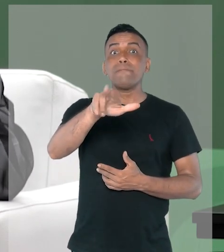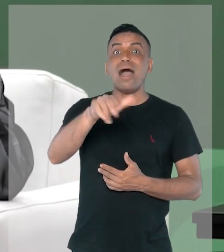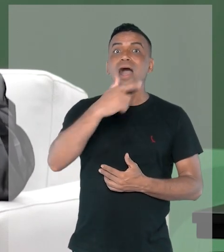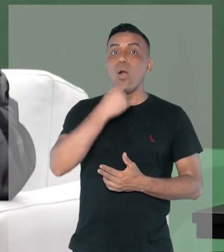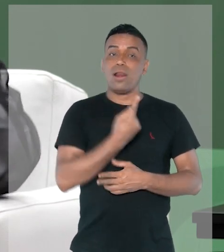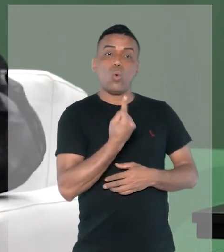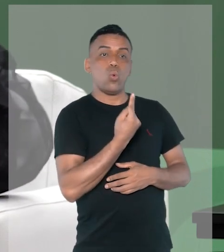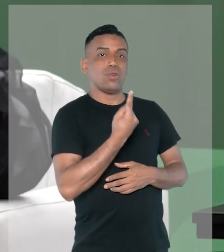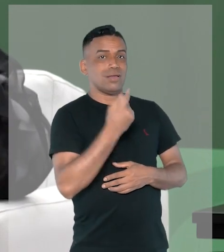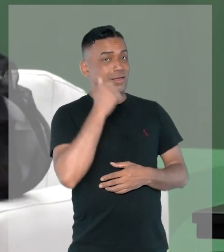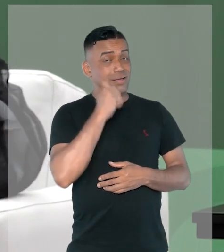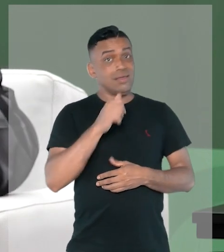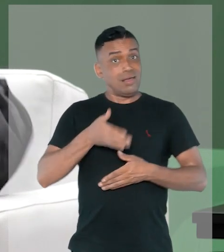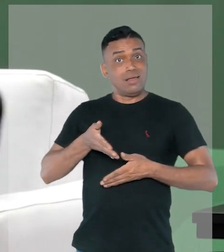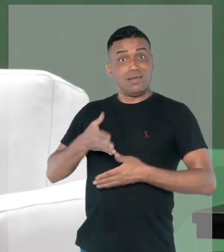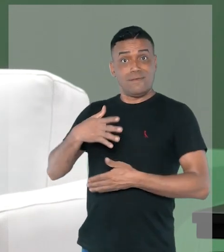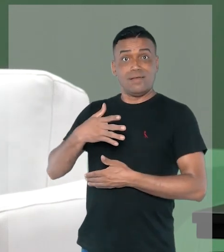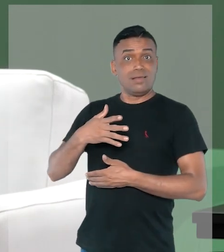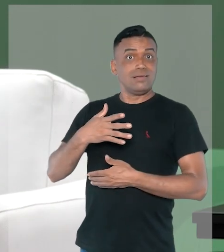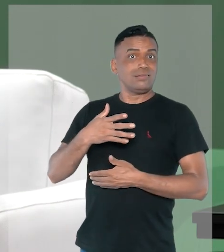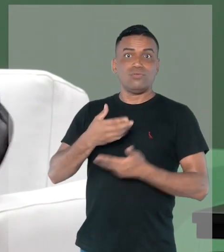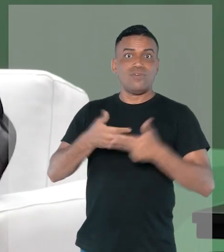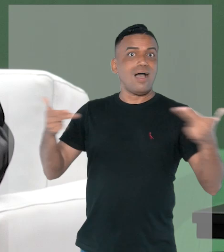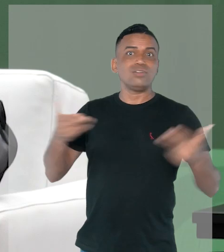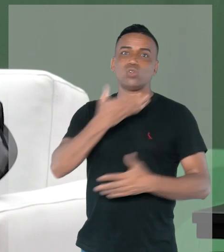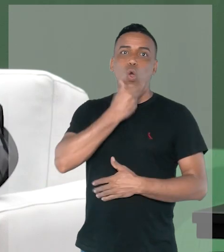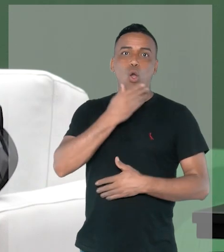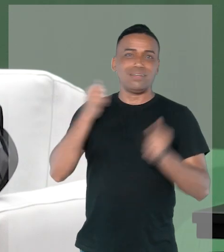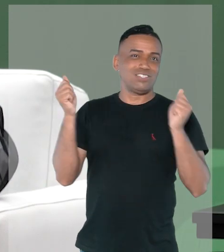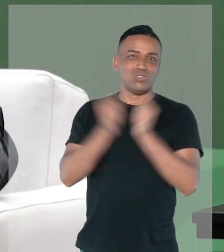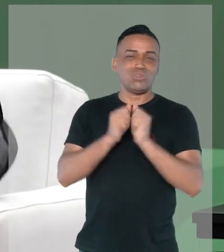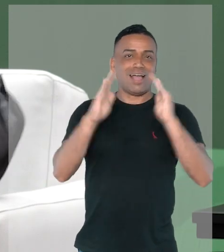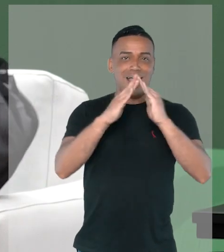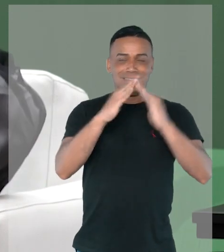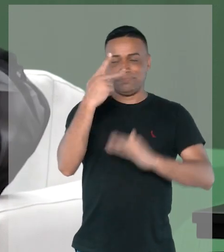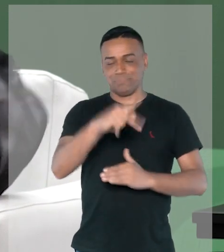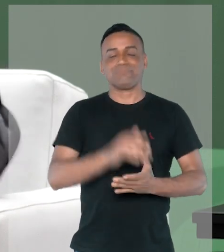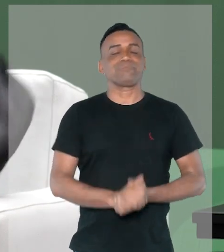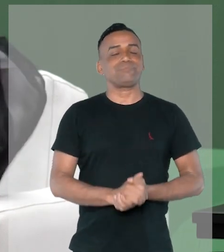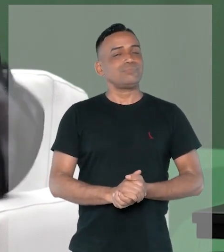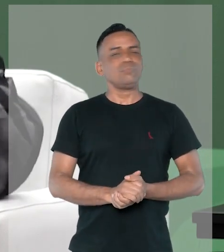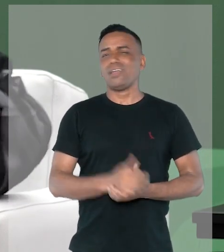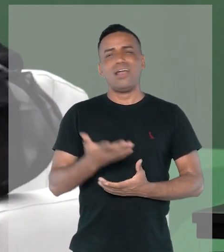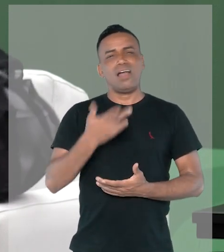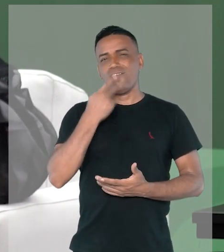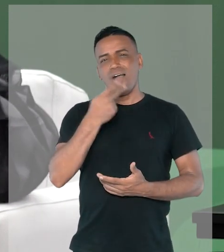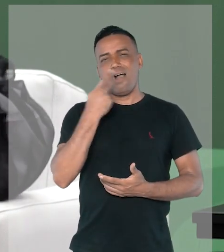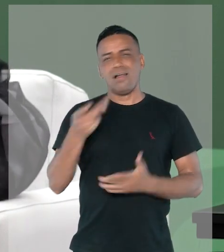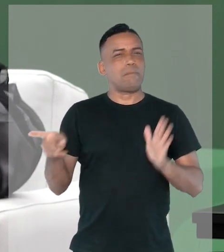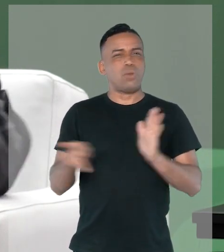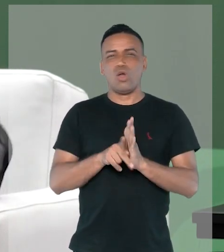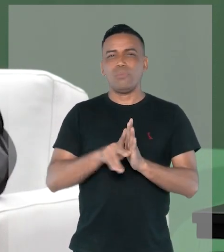é a única mulher. Não, 8 filhos. Ela tem 8 filhos, ela vive com um monte de homens, né? E ela conta, ela é muito sensual, ela fala muito